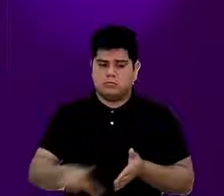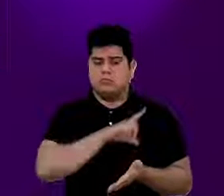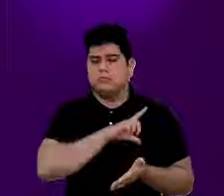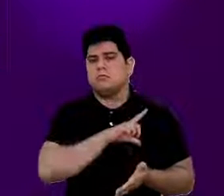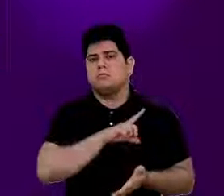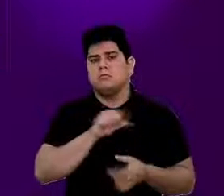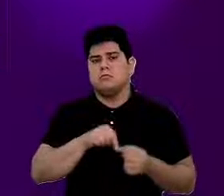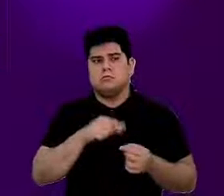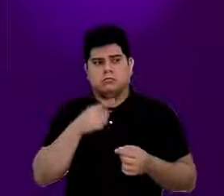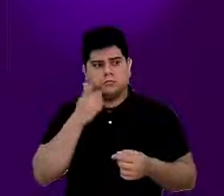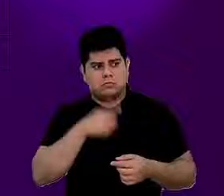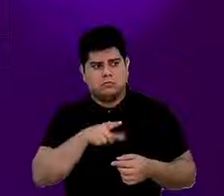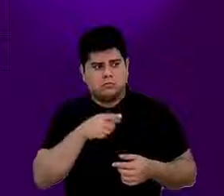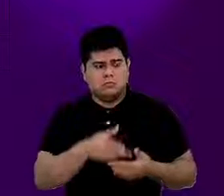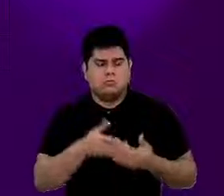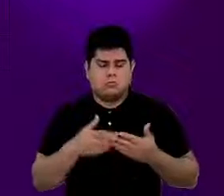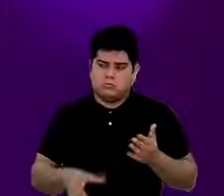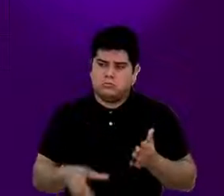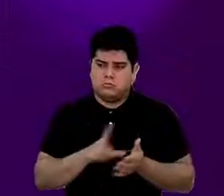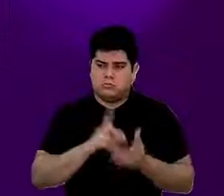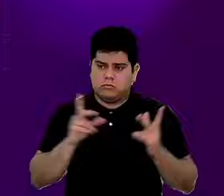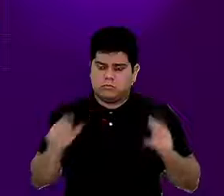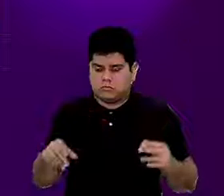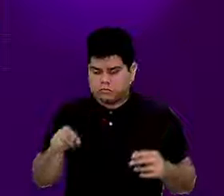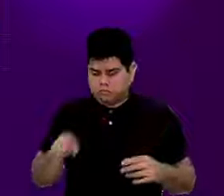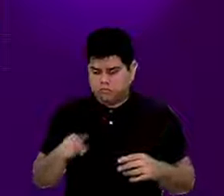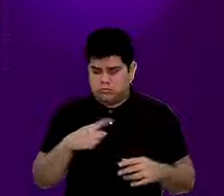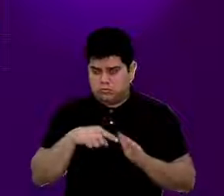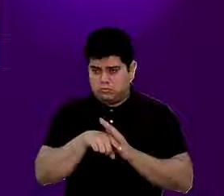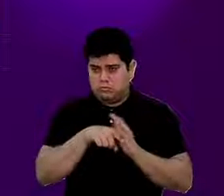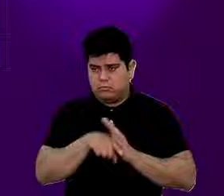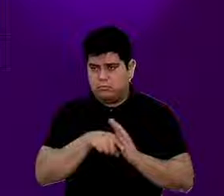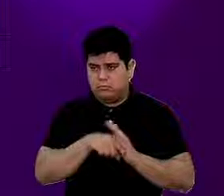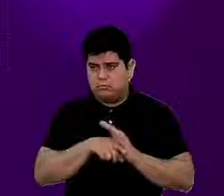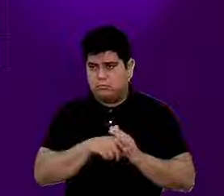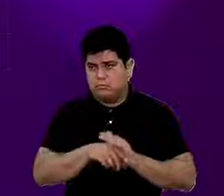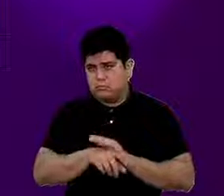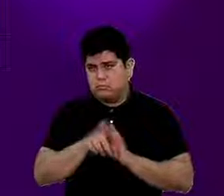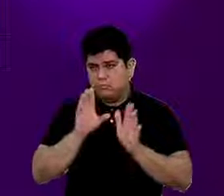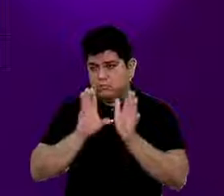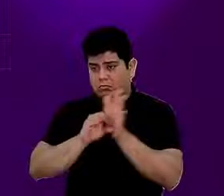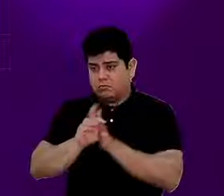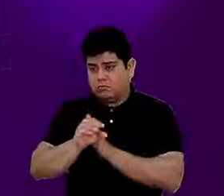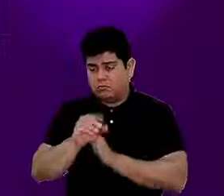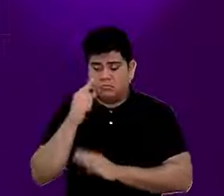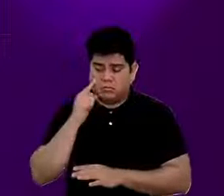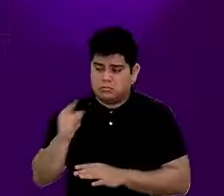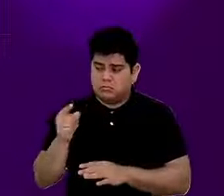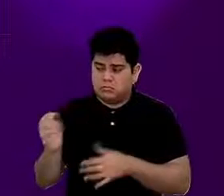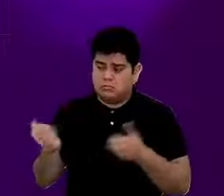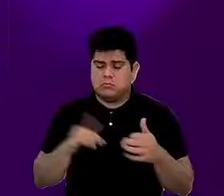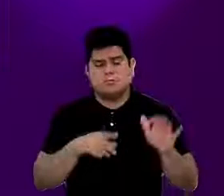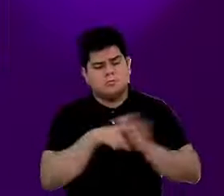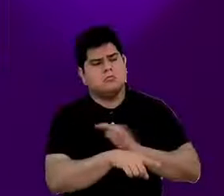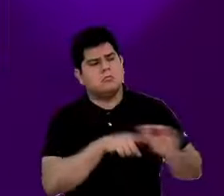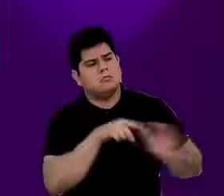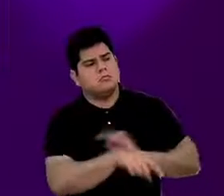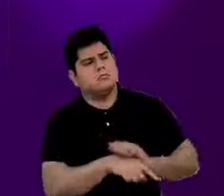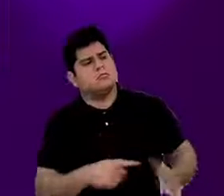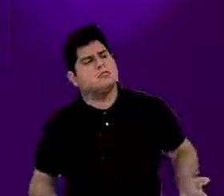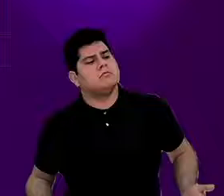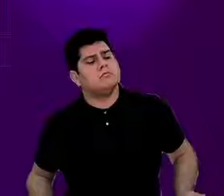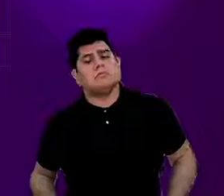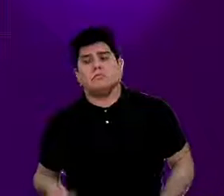são capazes. Da mesma forma, o paciente pode fazer uma pesquisa no Dr. Google e chegar para a gente e nos confrontar. Hoje nós temos que